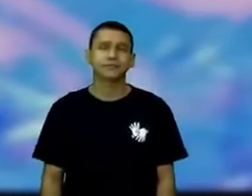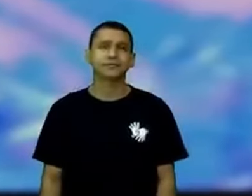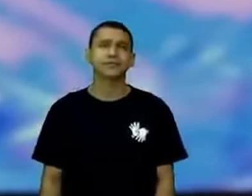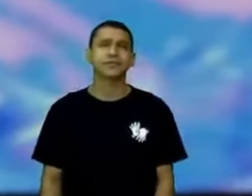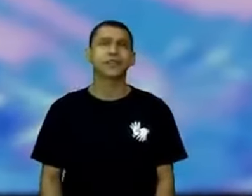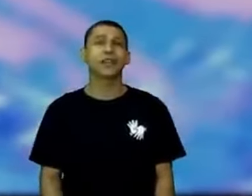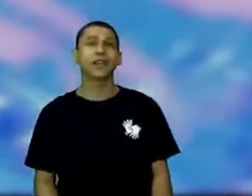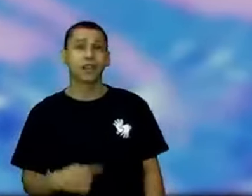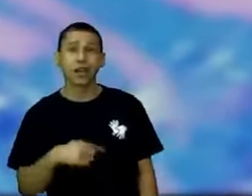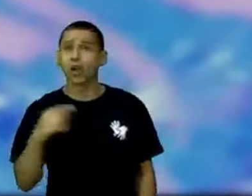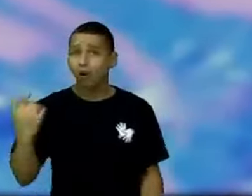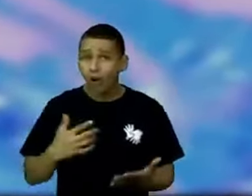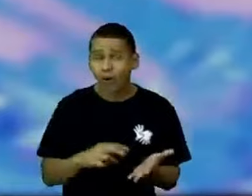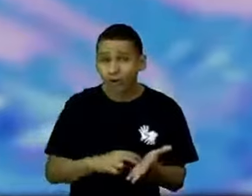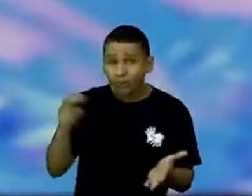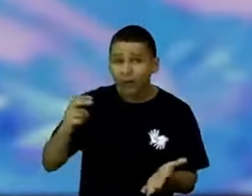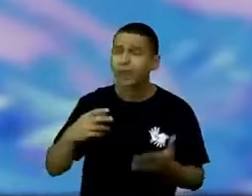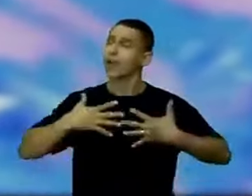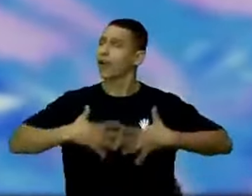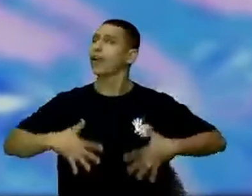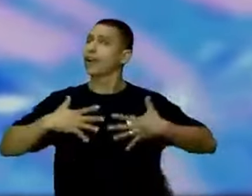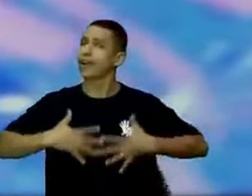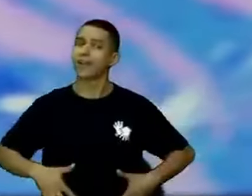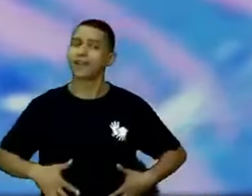Prometi que hoje de manhã eu ia ser bem calma.